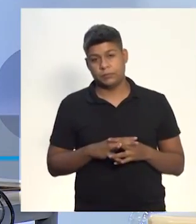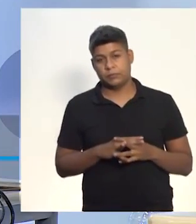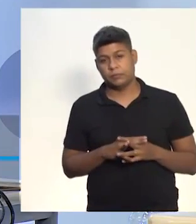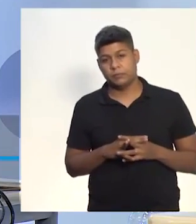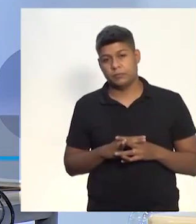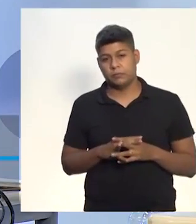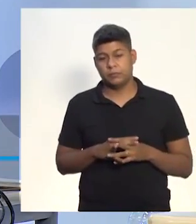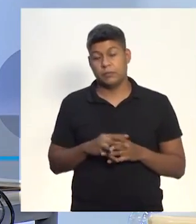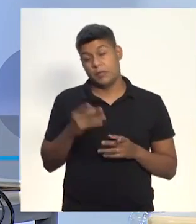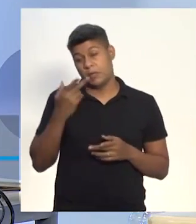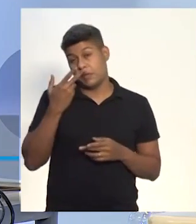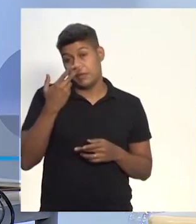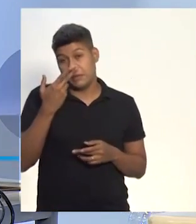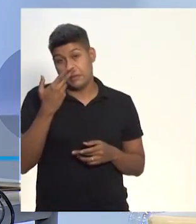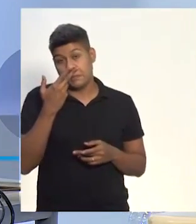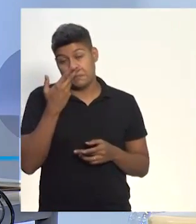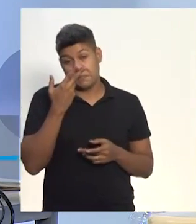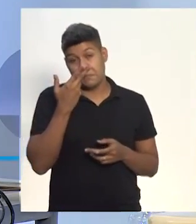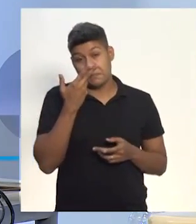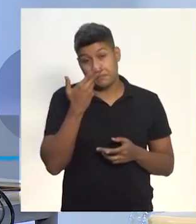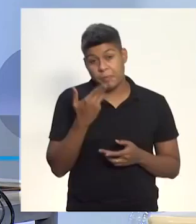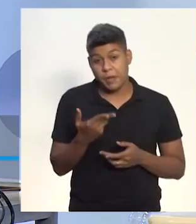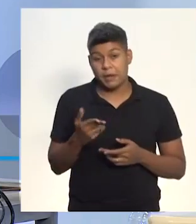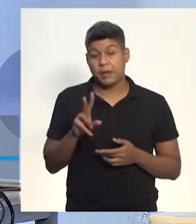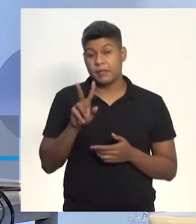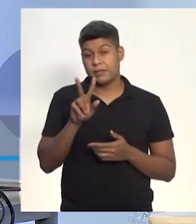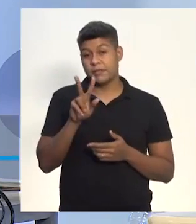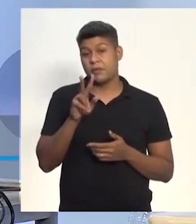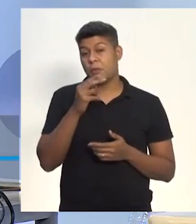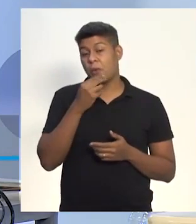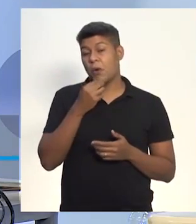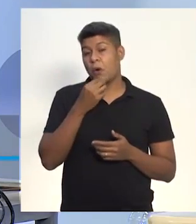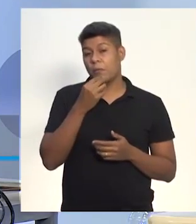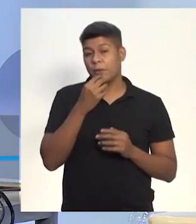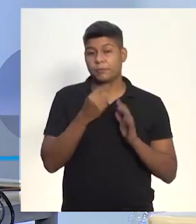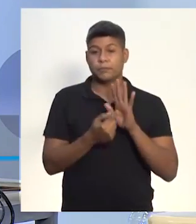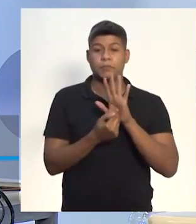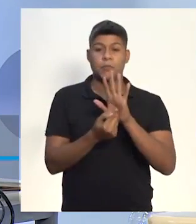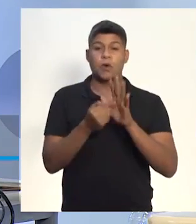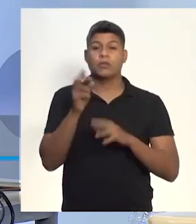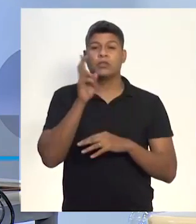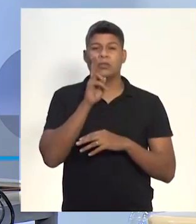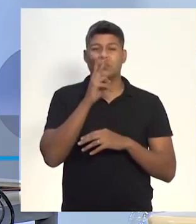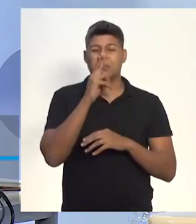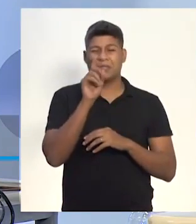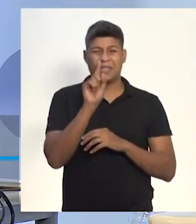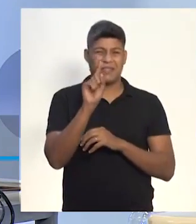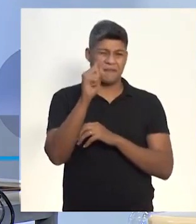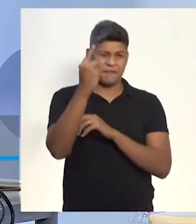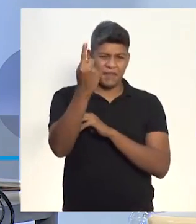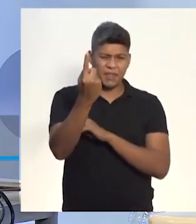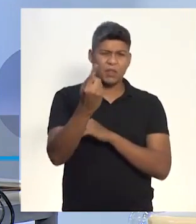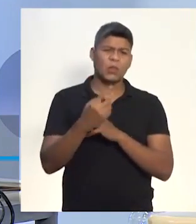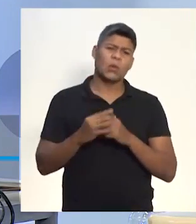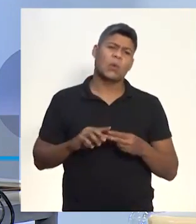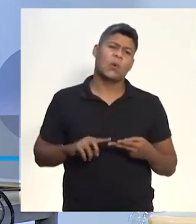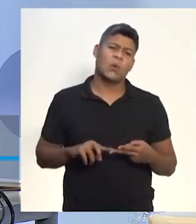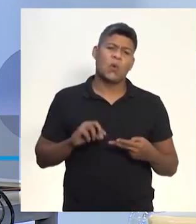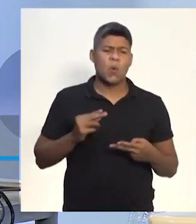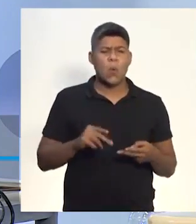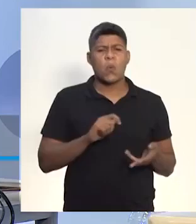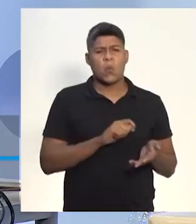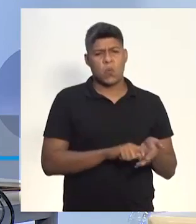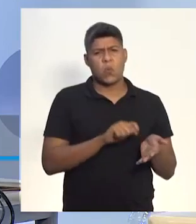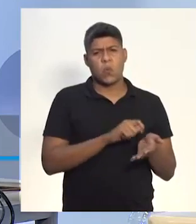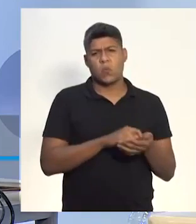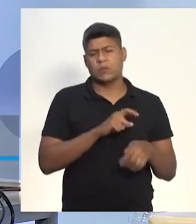parecer que Victor Hugo esteja trazendo uma história inventada ou que está circunscrita, né,